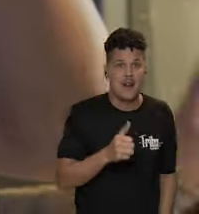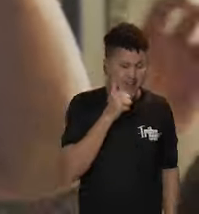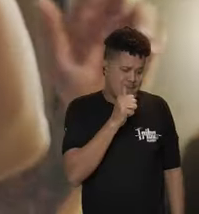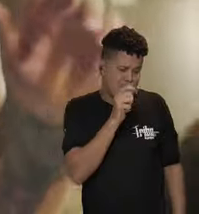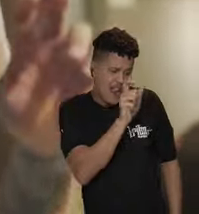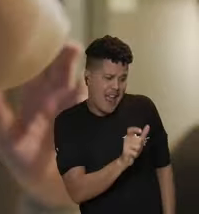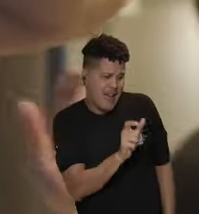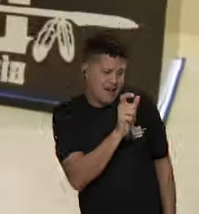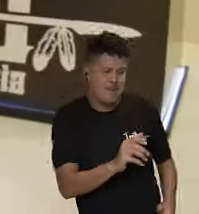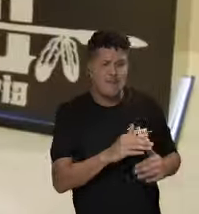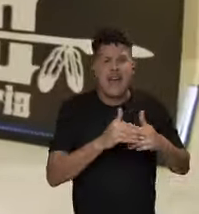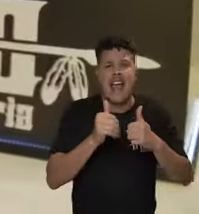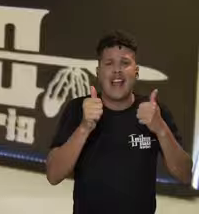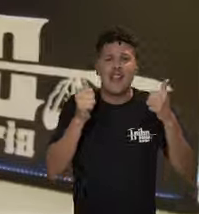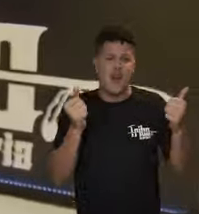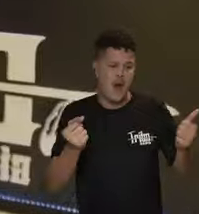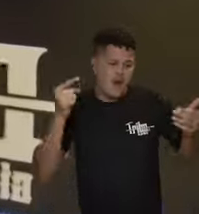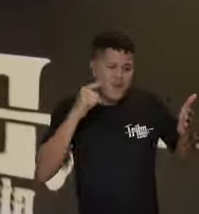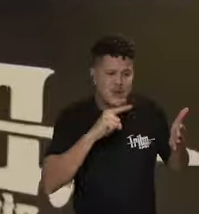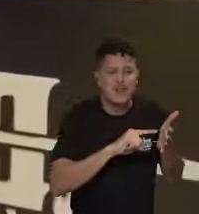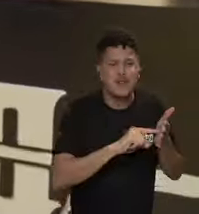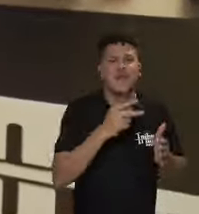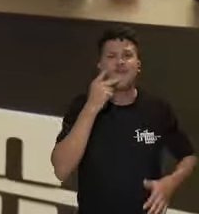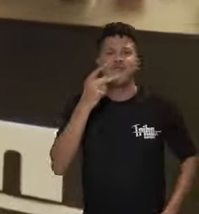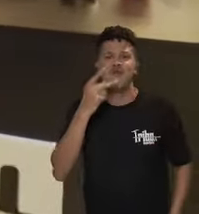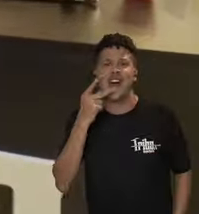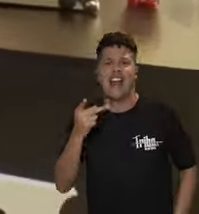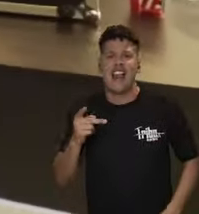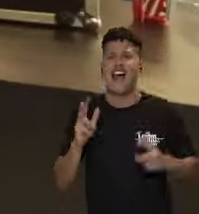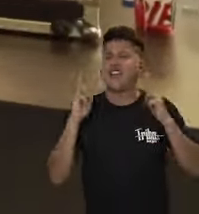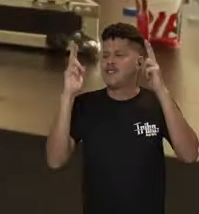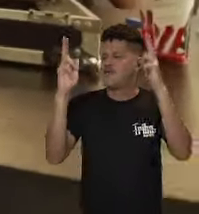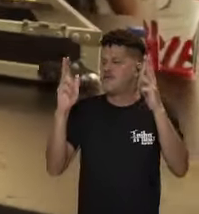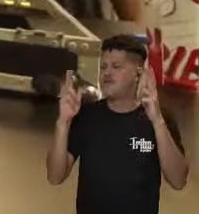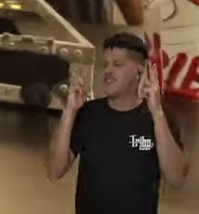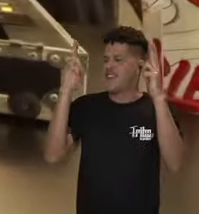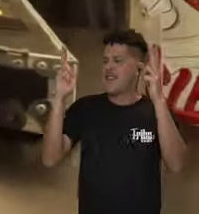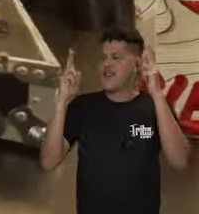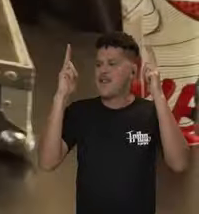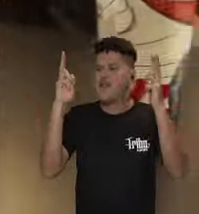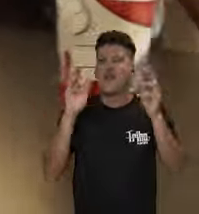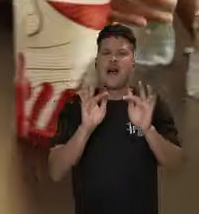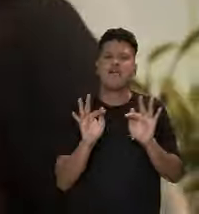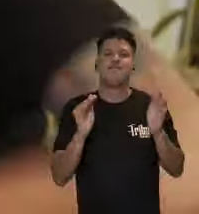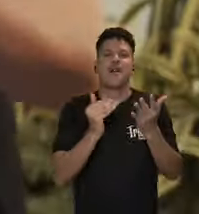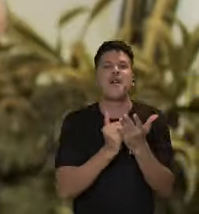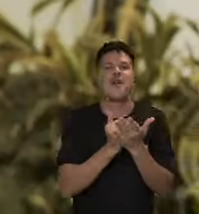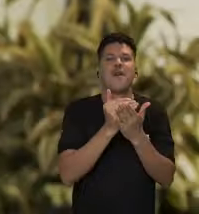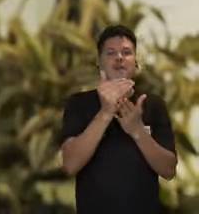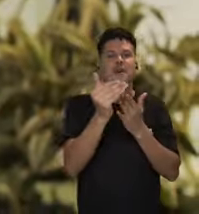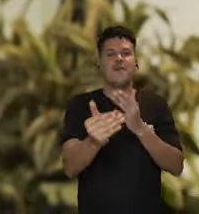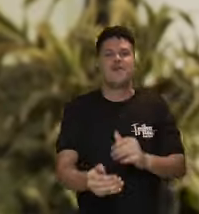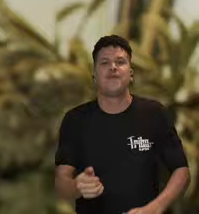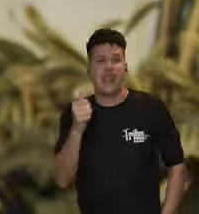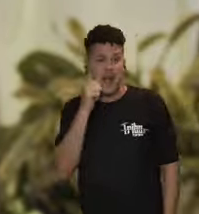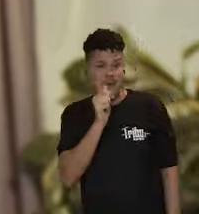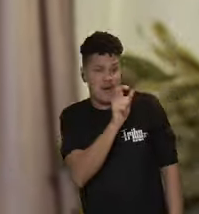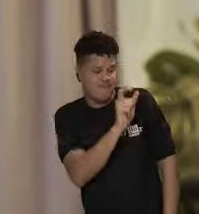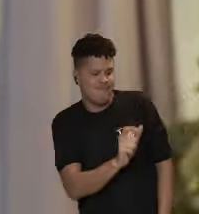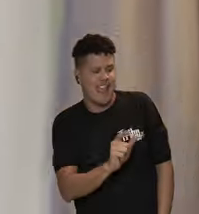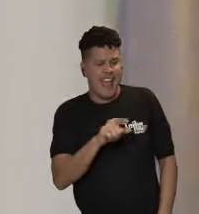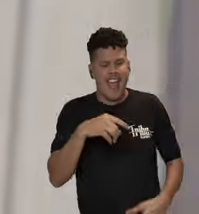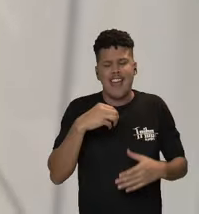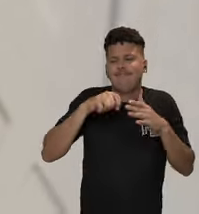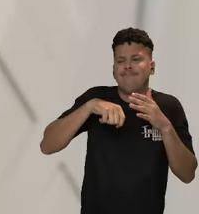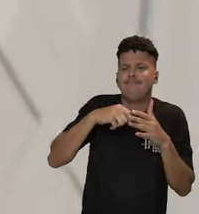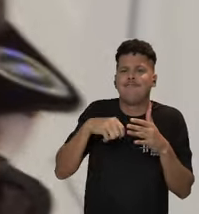melhor motivo pra dizer que a diversão apenas começou. Ela é o meu tempero